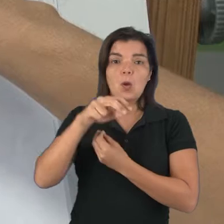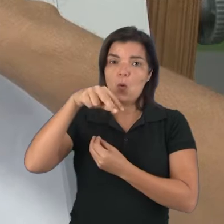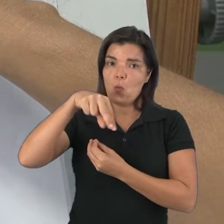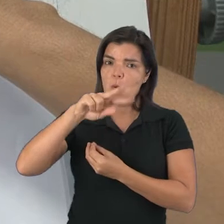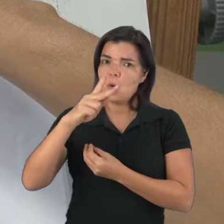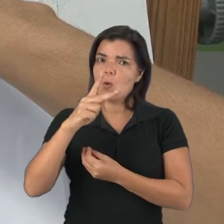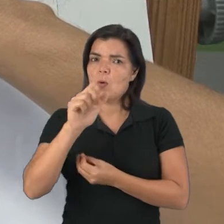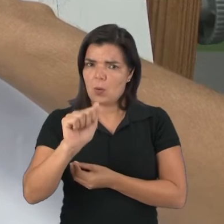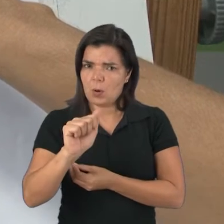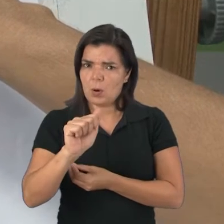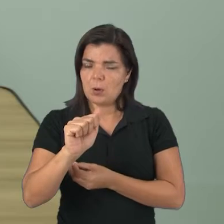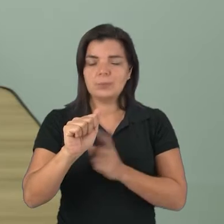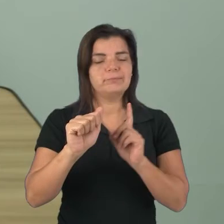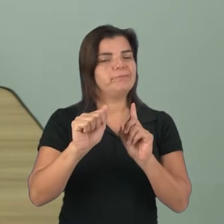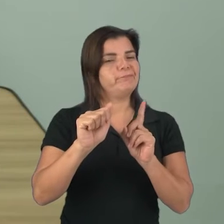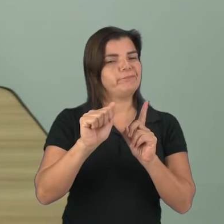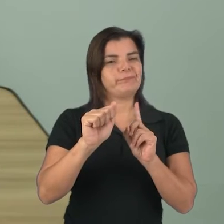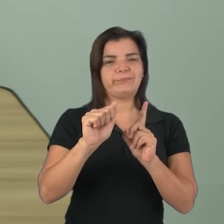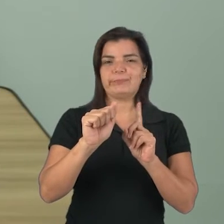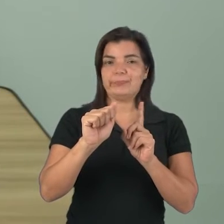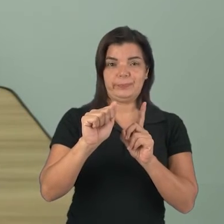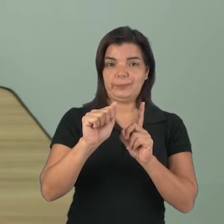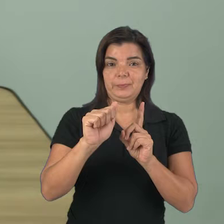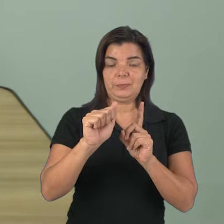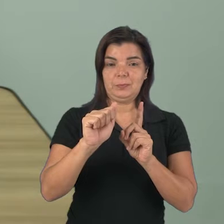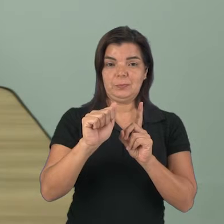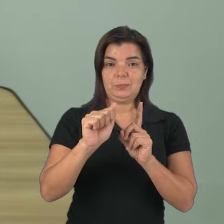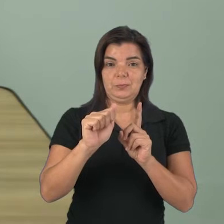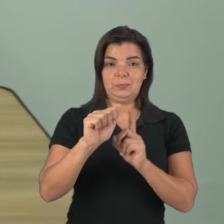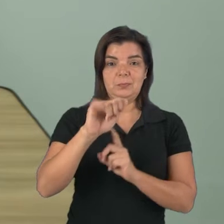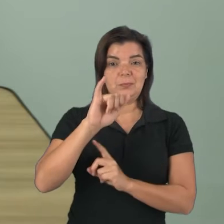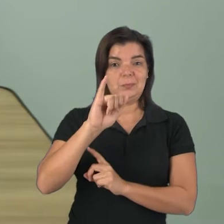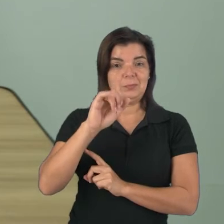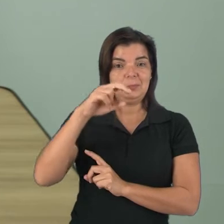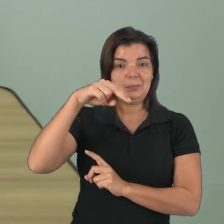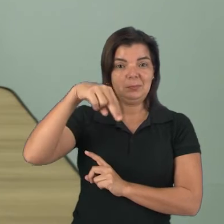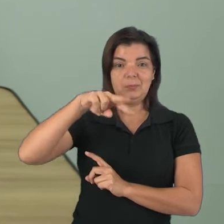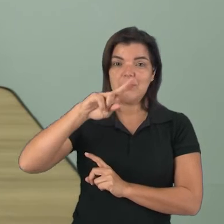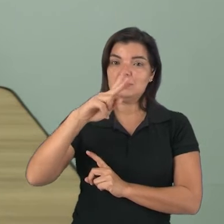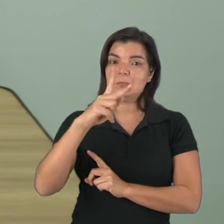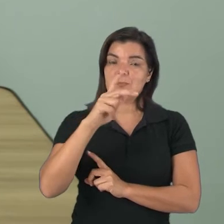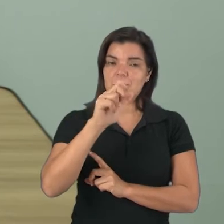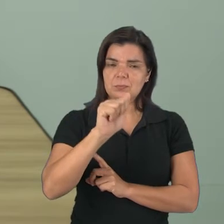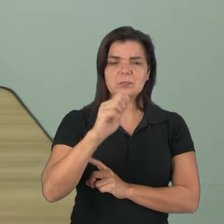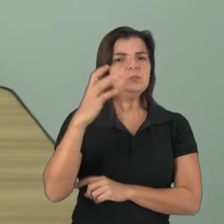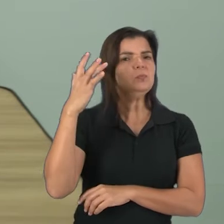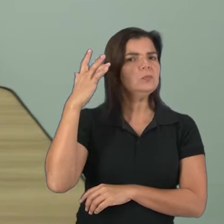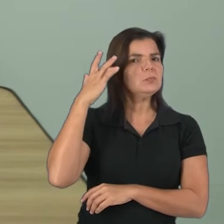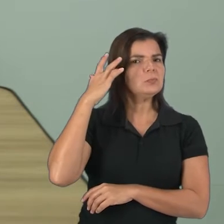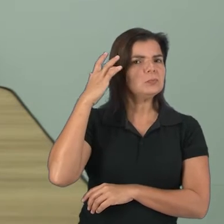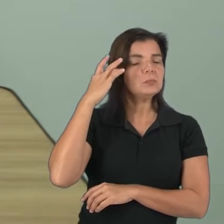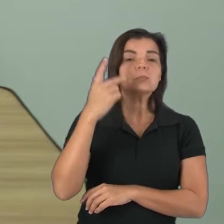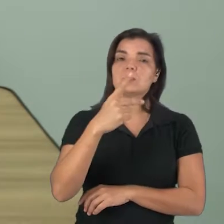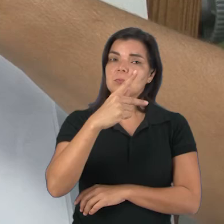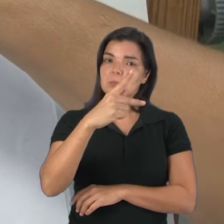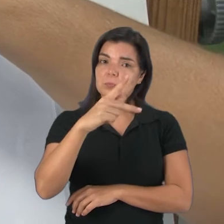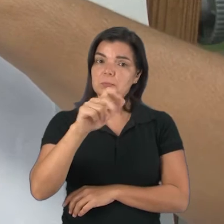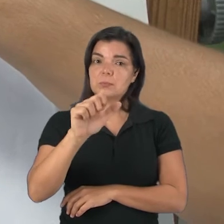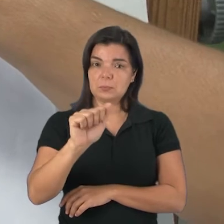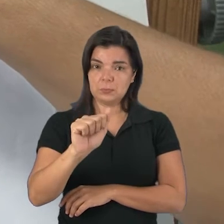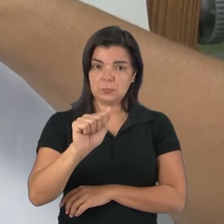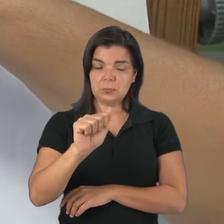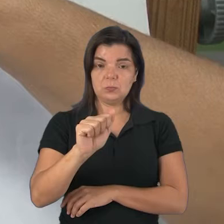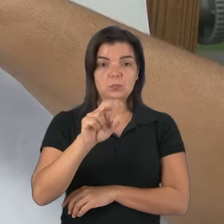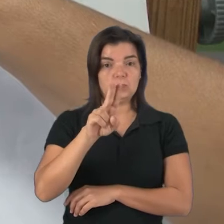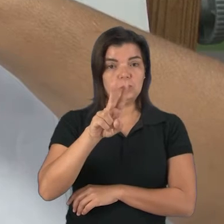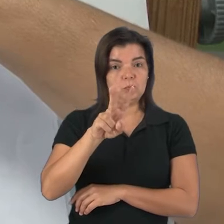em ou h iuaa não em uma gaiola fica nha Será que é o p a u